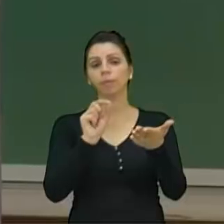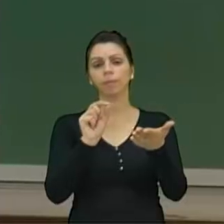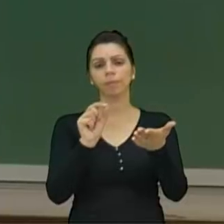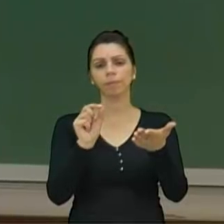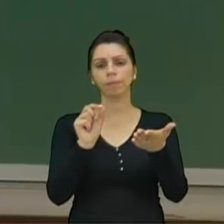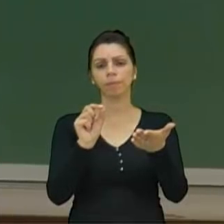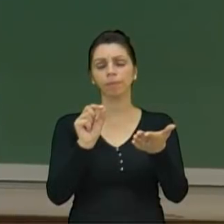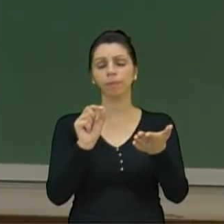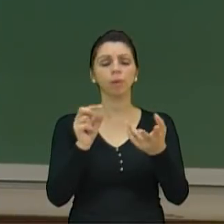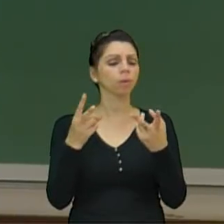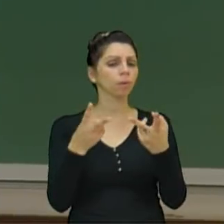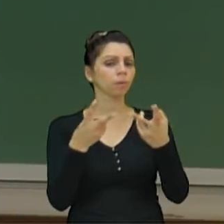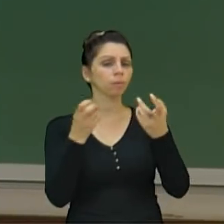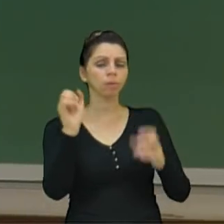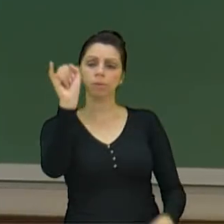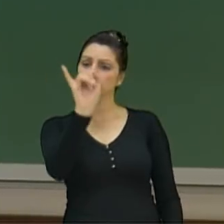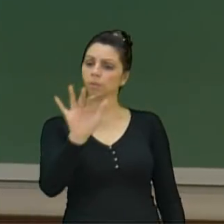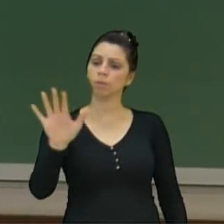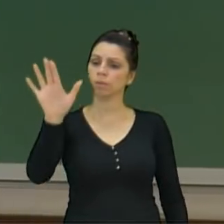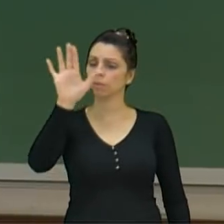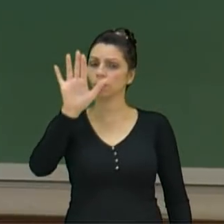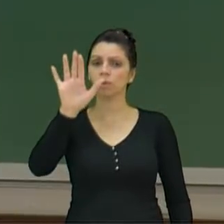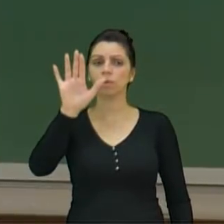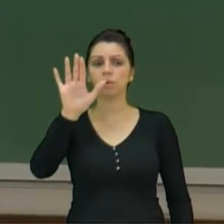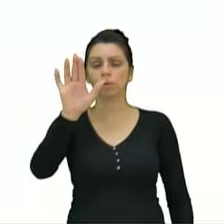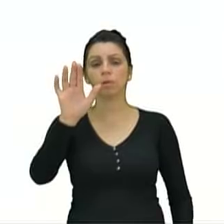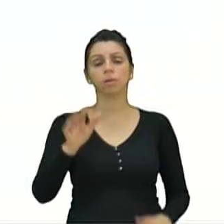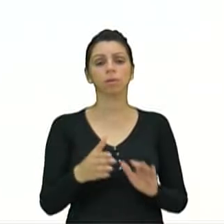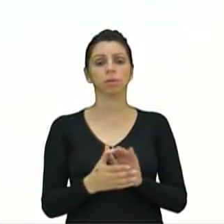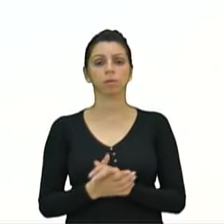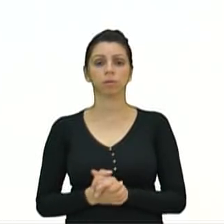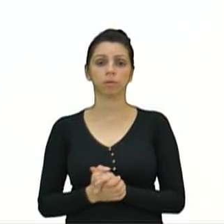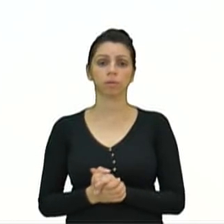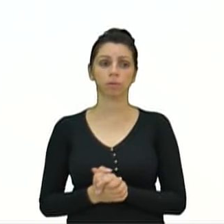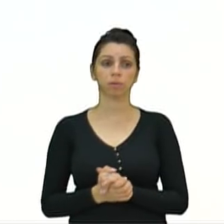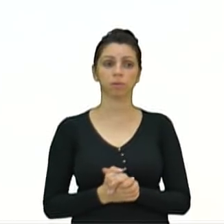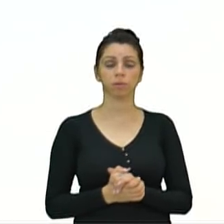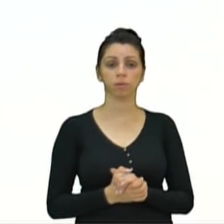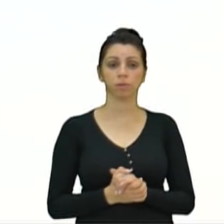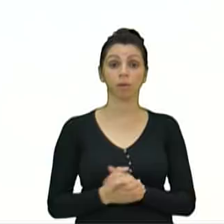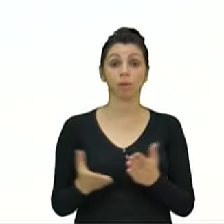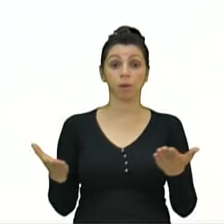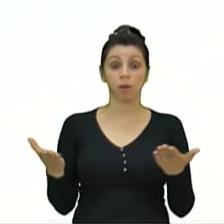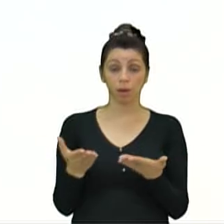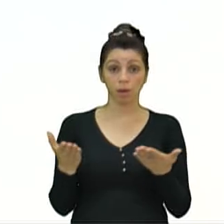seguinte, observe a imagem e responda. Em qual das câmaras,